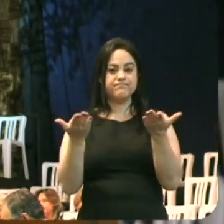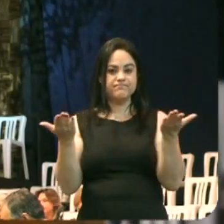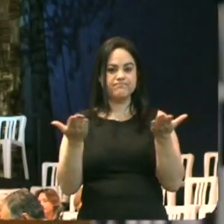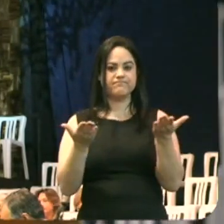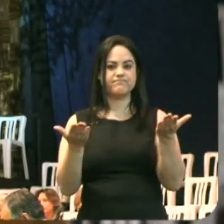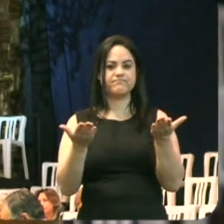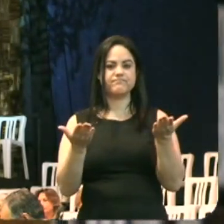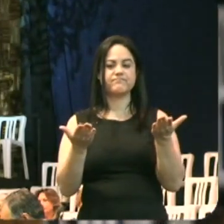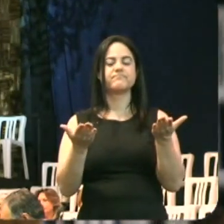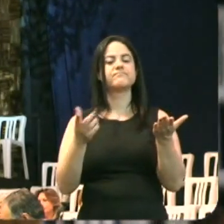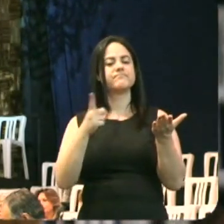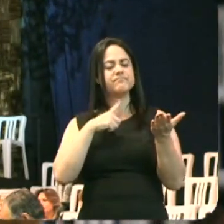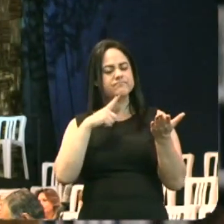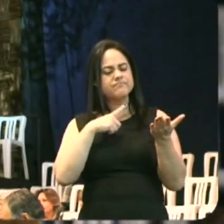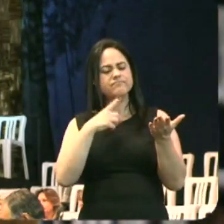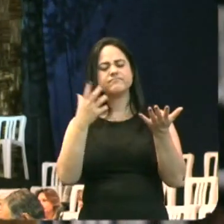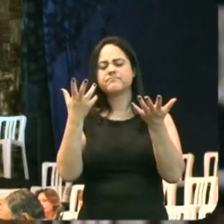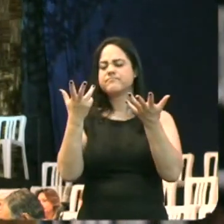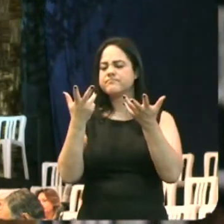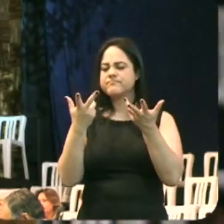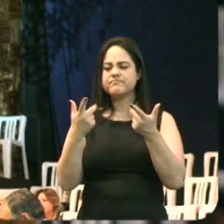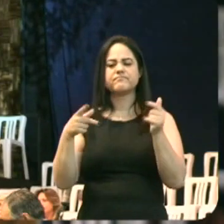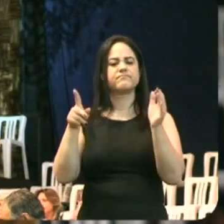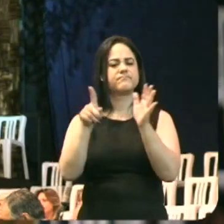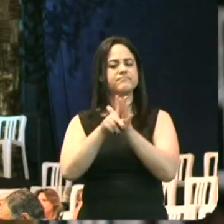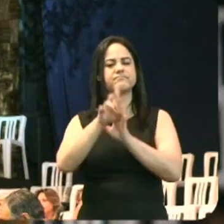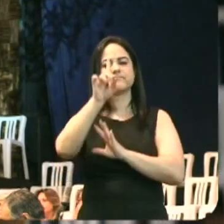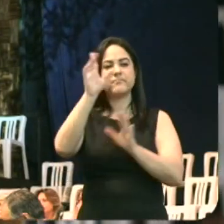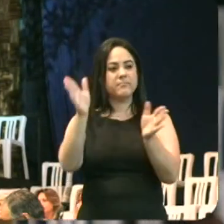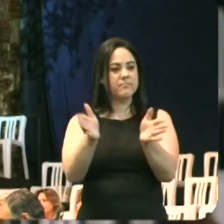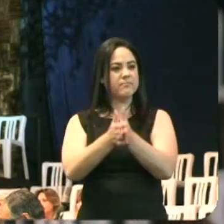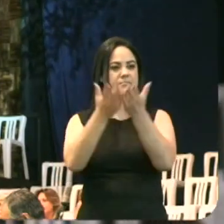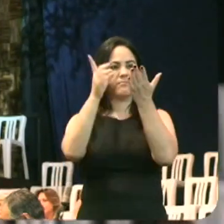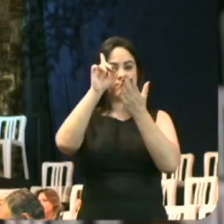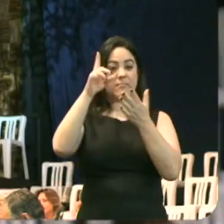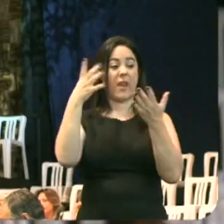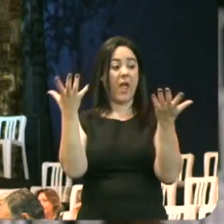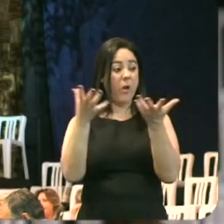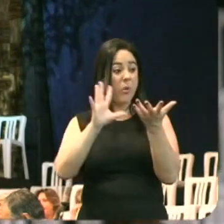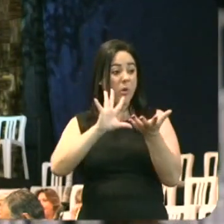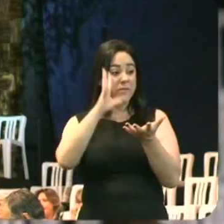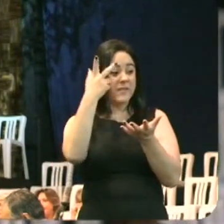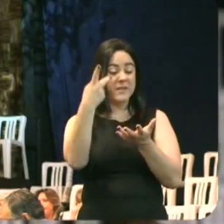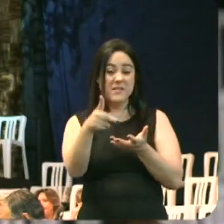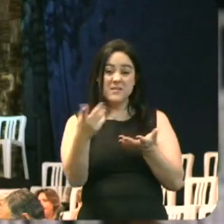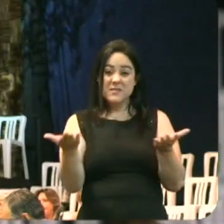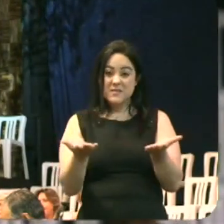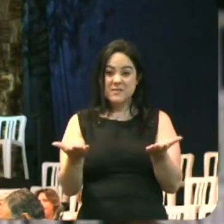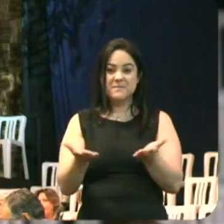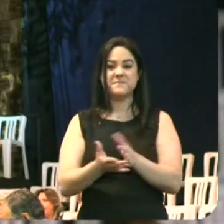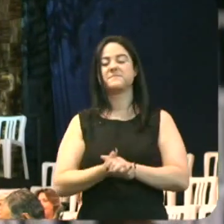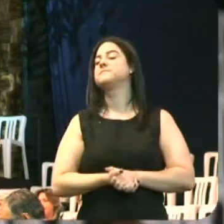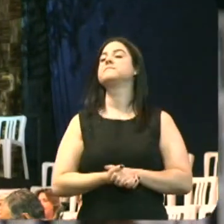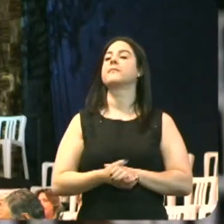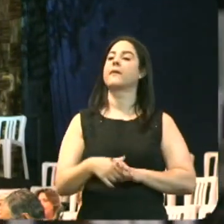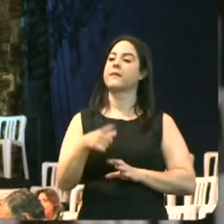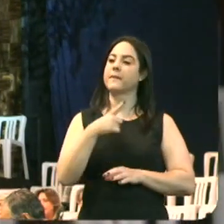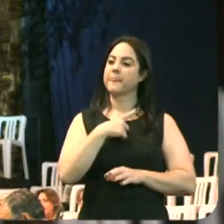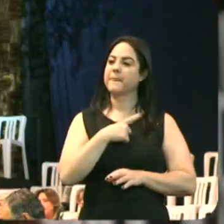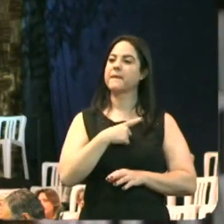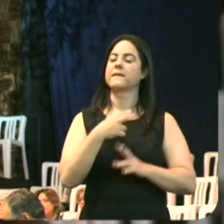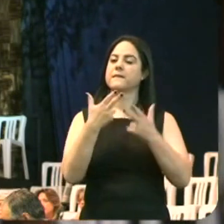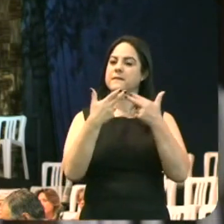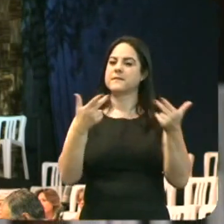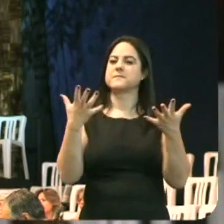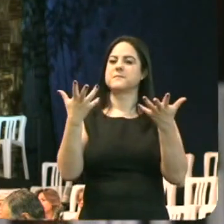hoje algo tremendo de Deus está acontecendo. Agora, nesse instante, algo tremendo